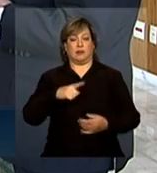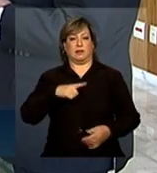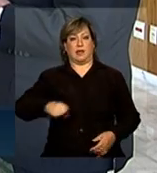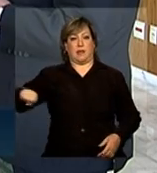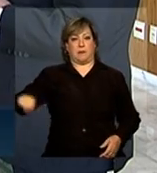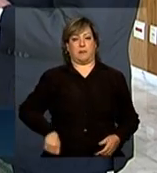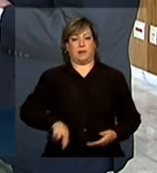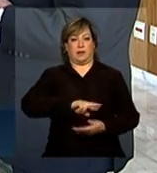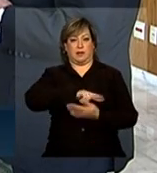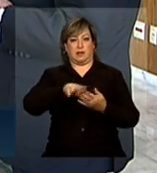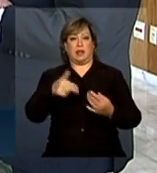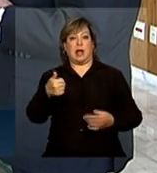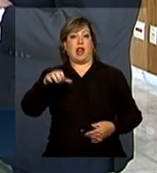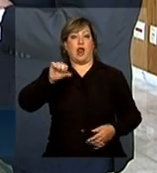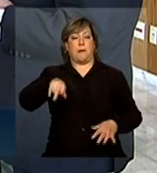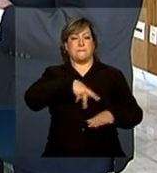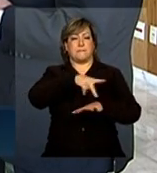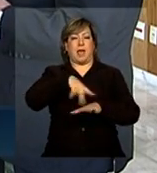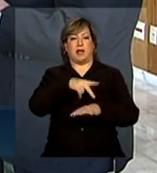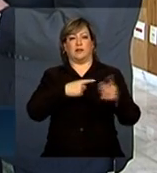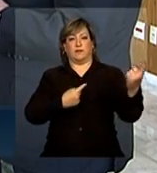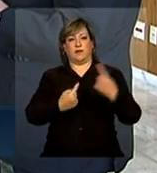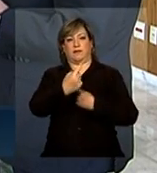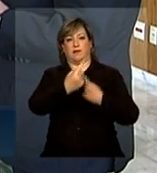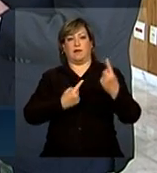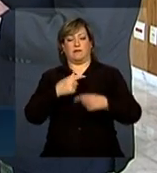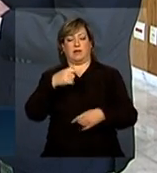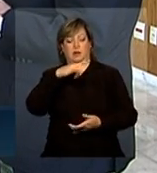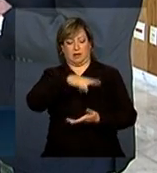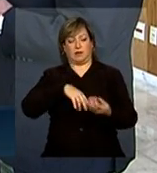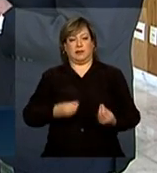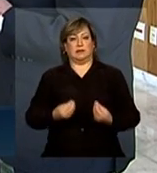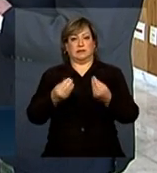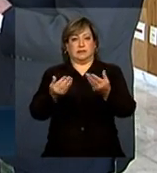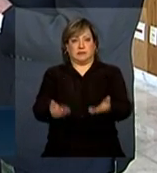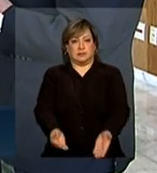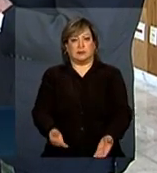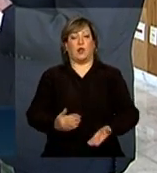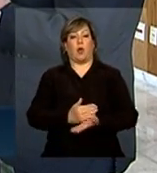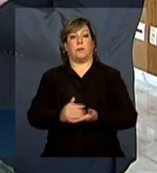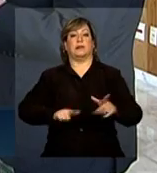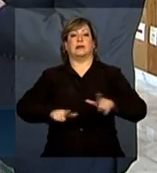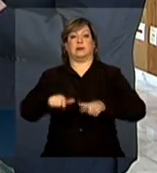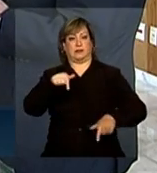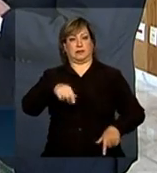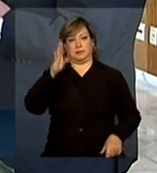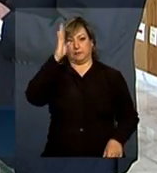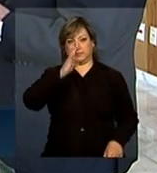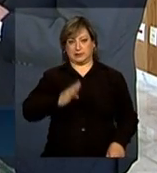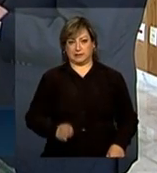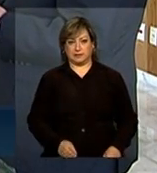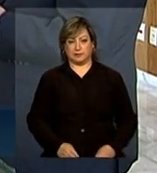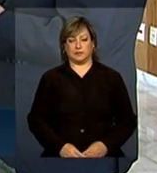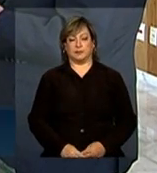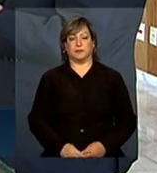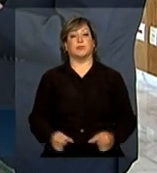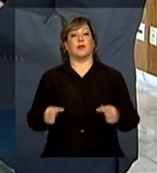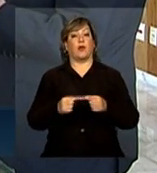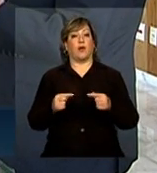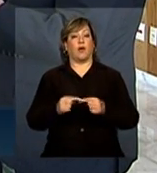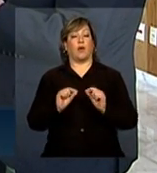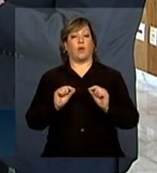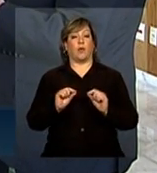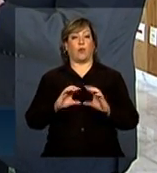estrangeiros de 19 países. São embaixadores que passam a atuar no Brasil. De acordo com